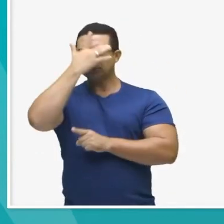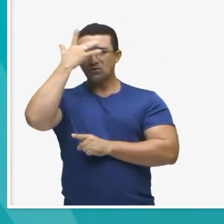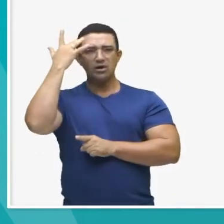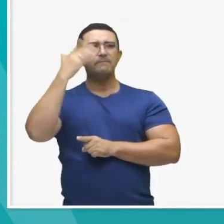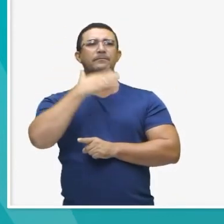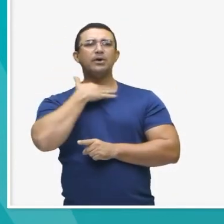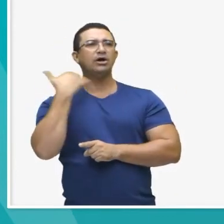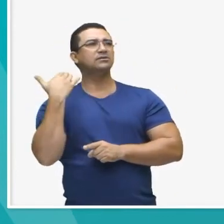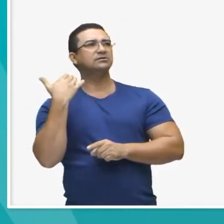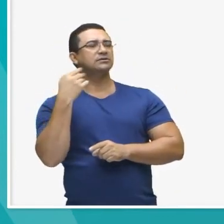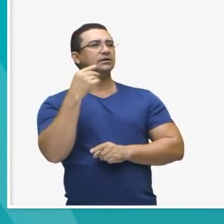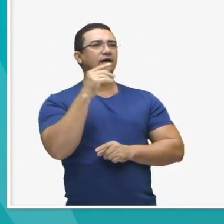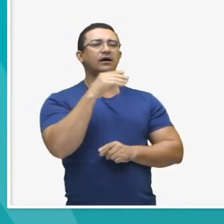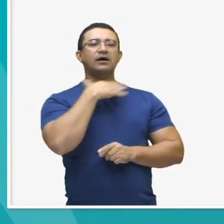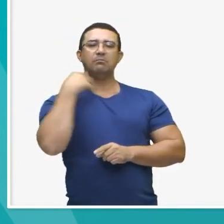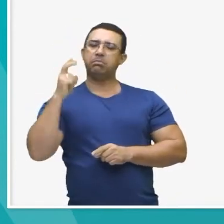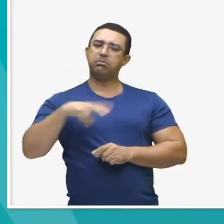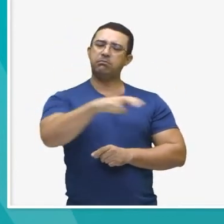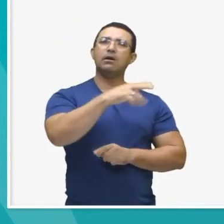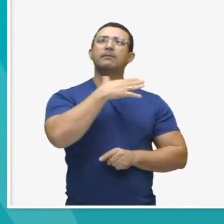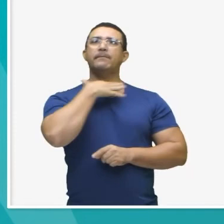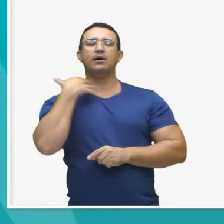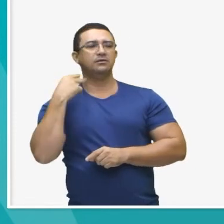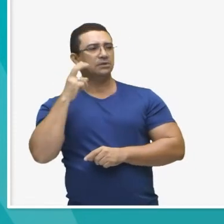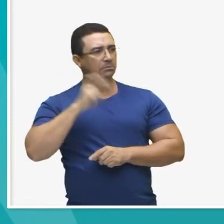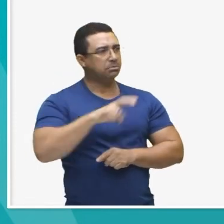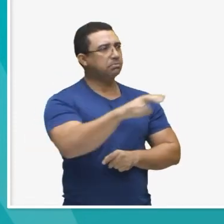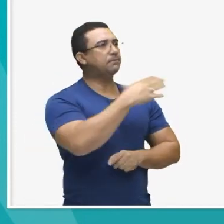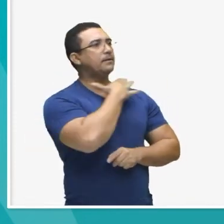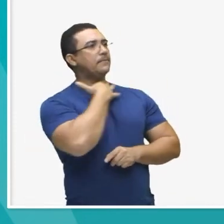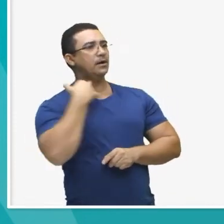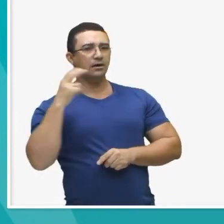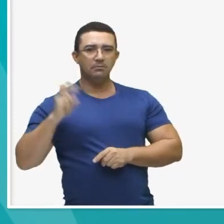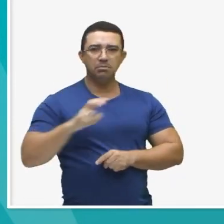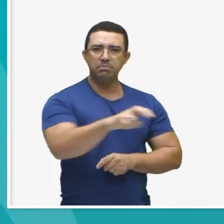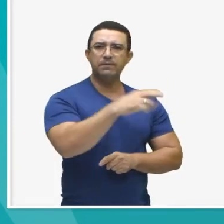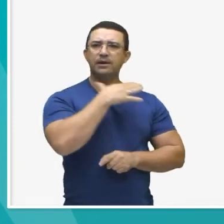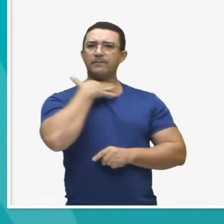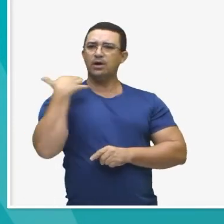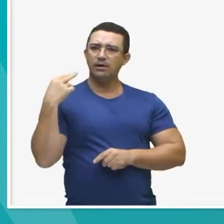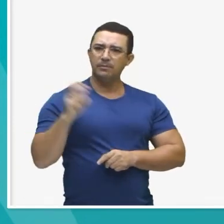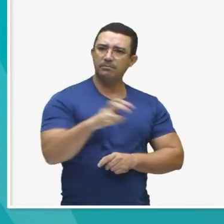nosso Auto de Natal, no nosso texto Morte e Vida Severina, é